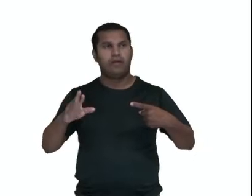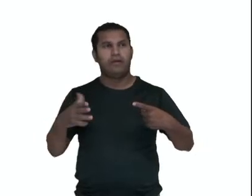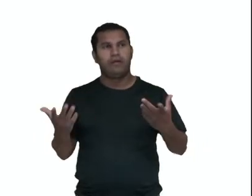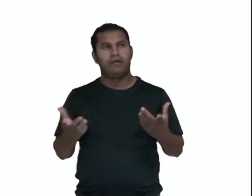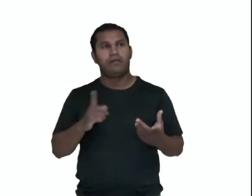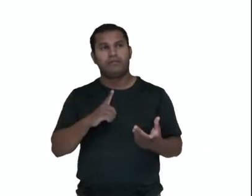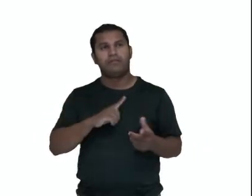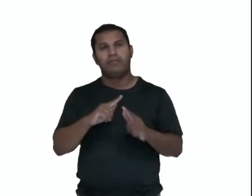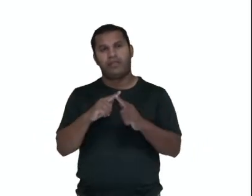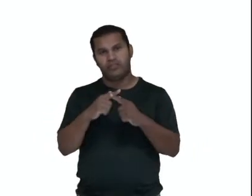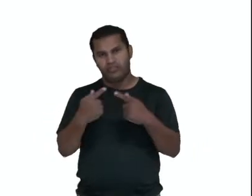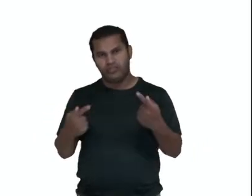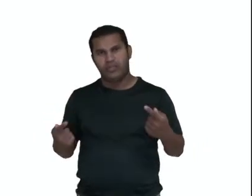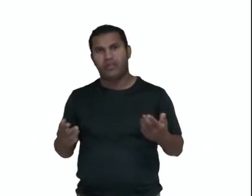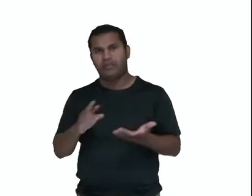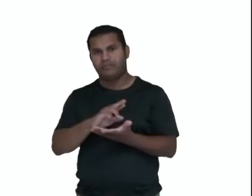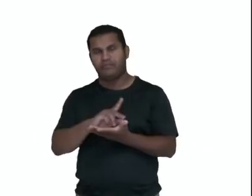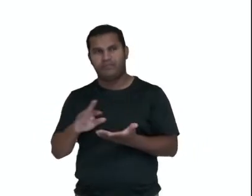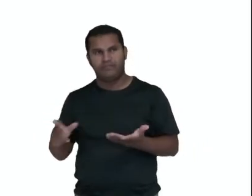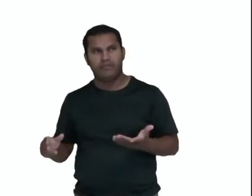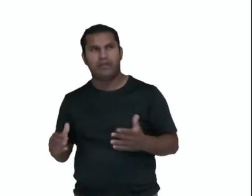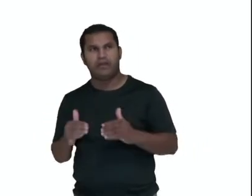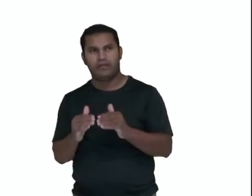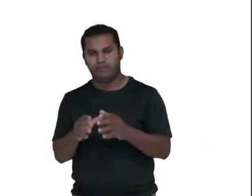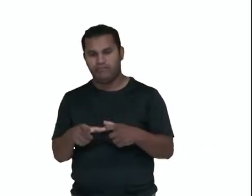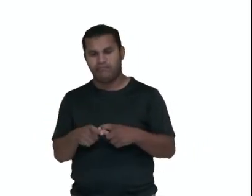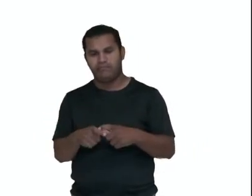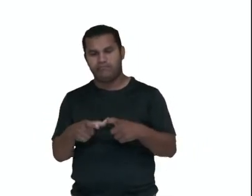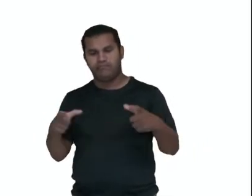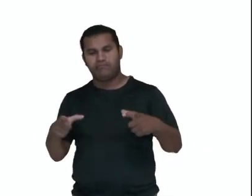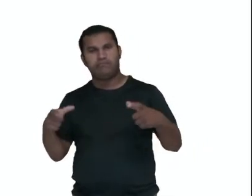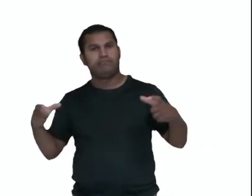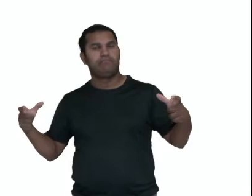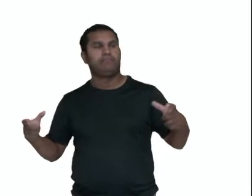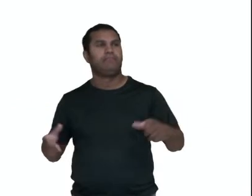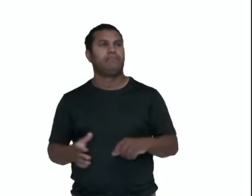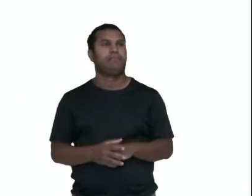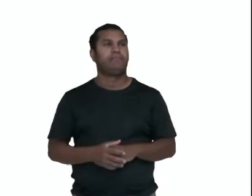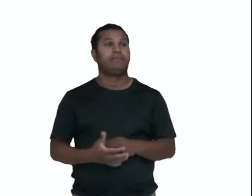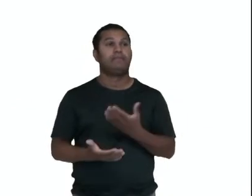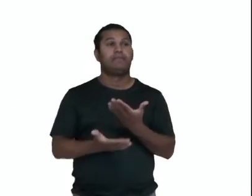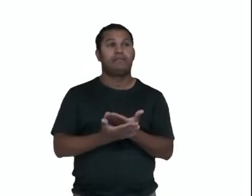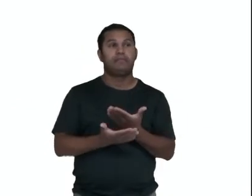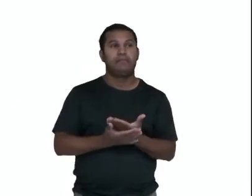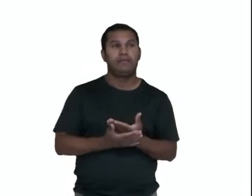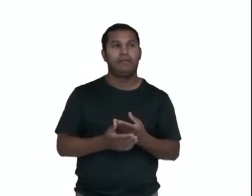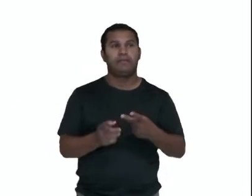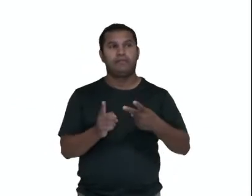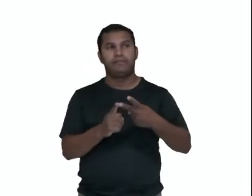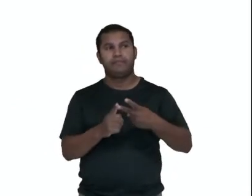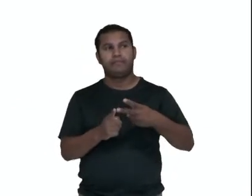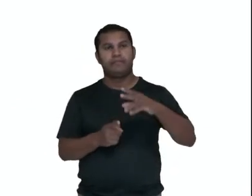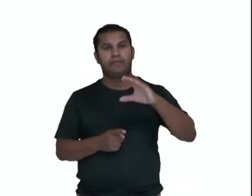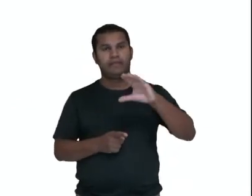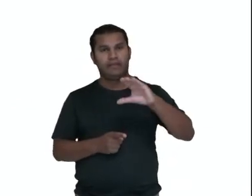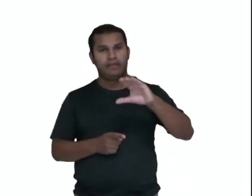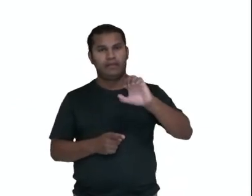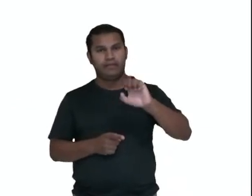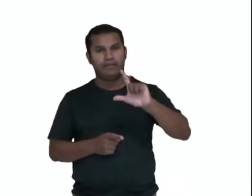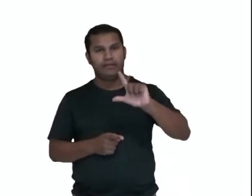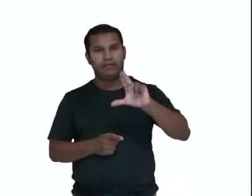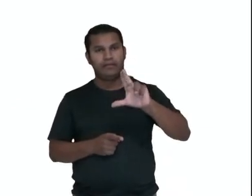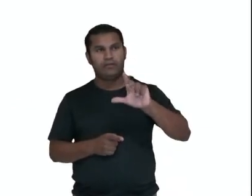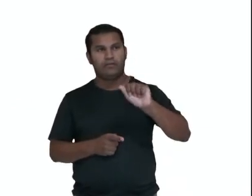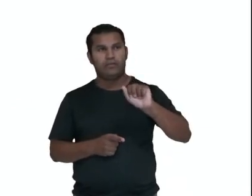novos indivíduos, novos descendentes. Podem, dentro das populações, eles vão se reproduzindo para formar novos indivíduos e